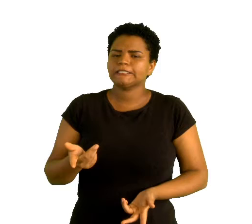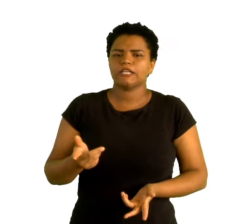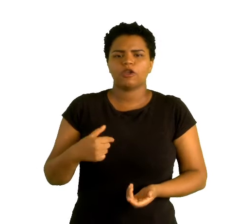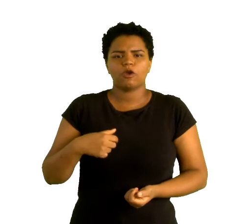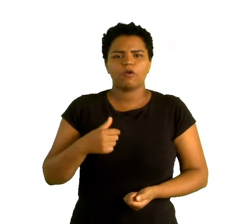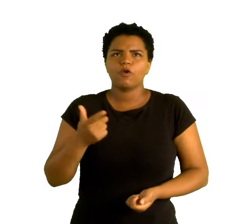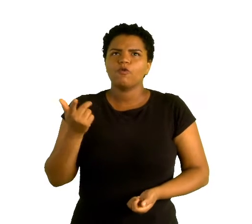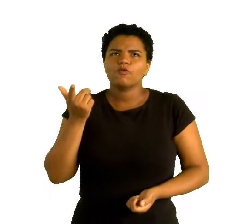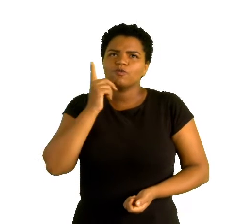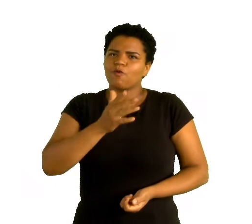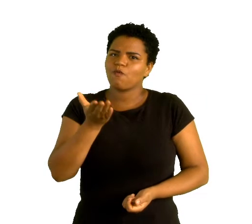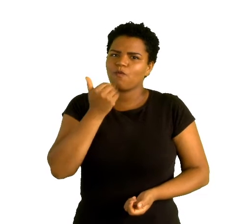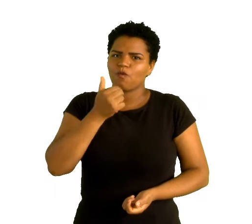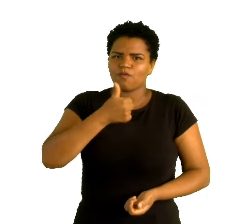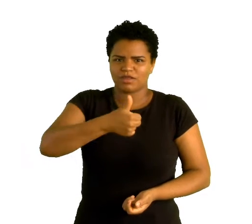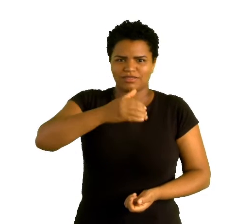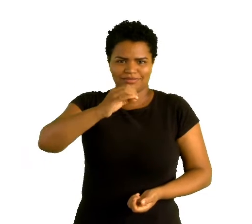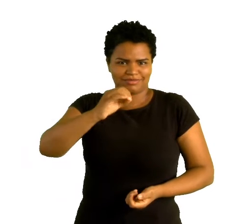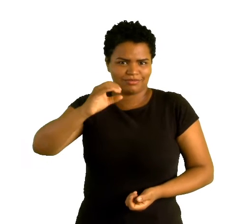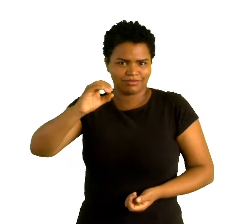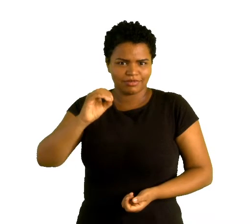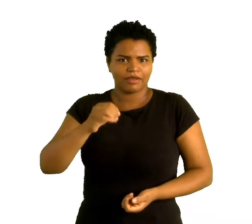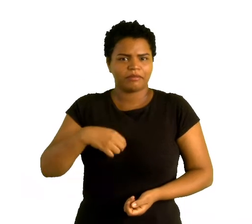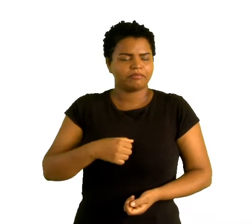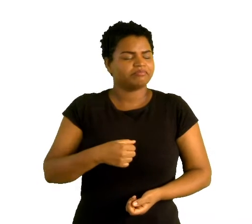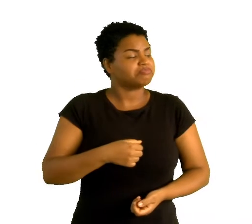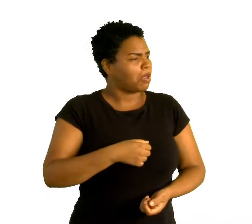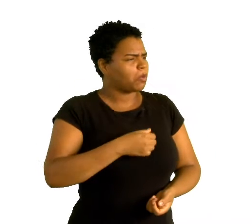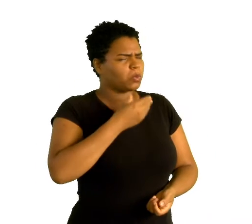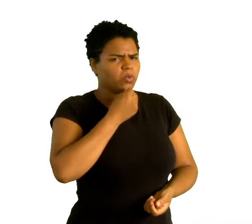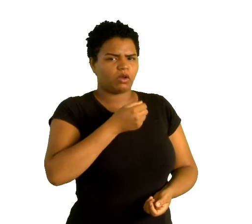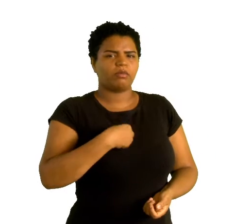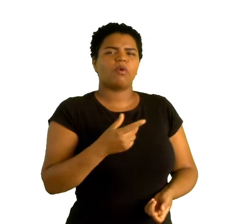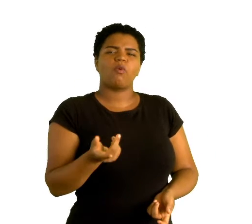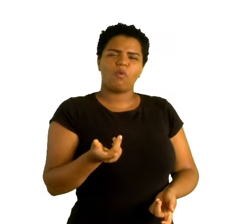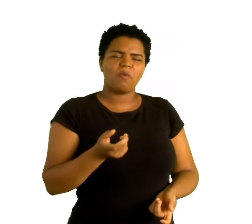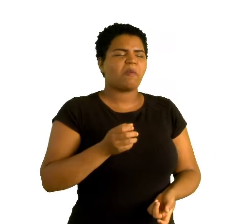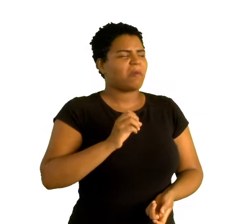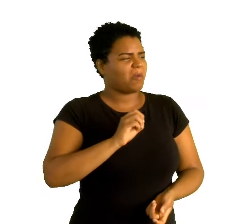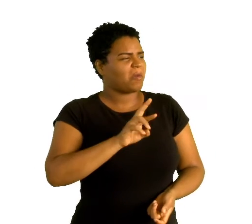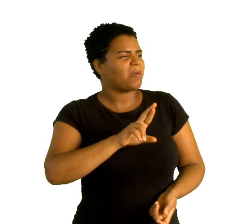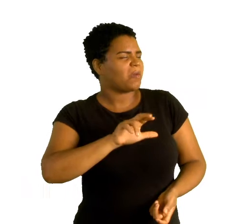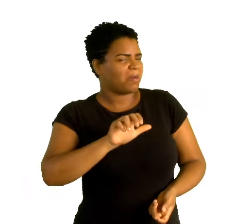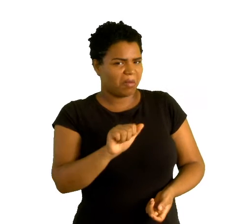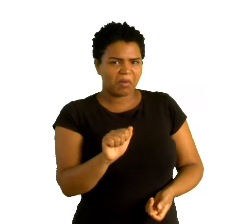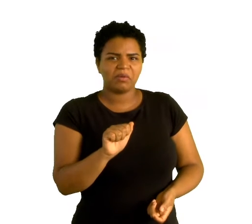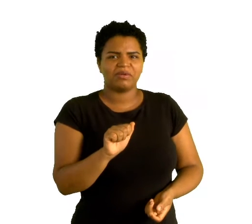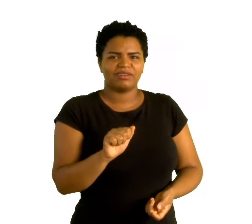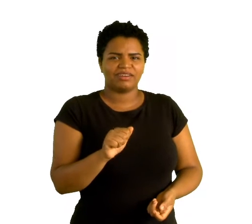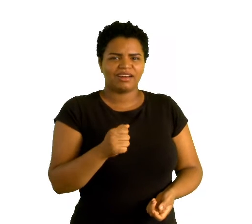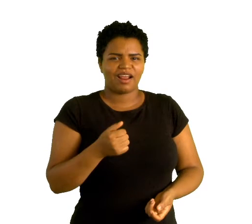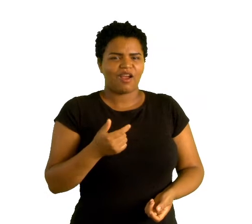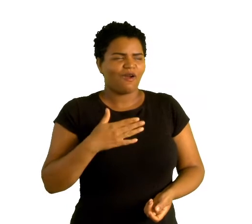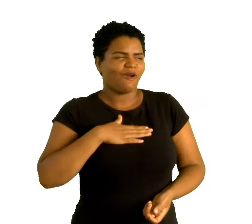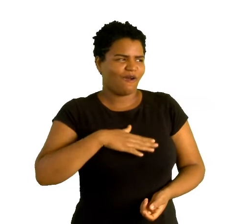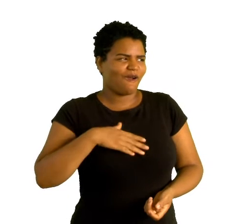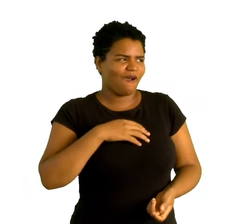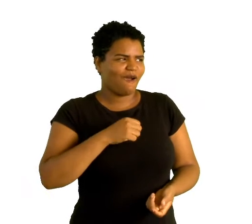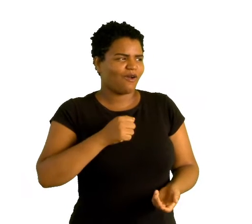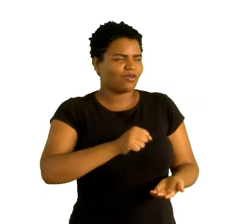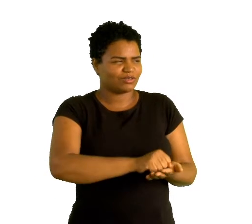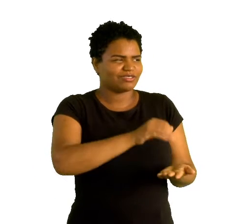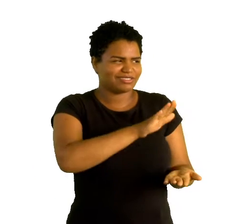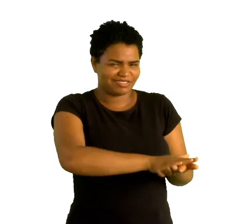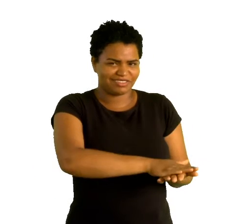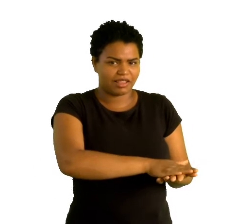uns 100. Ora, ora, exclamou o padeiro, que adorava fazer apostas. Que posso